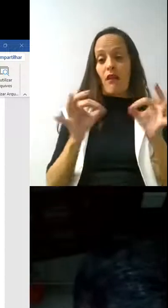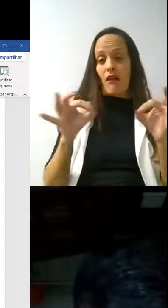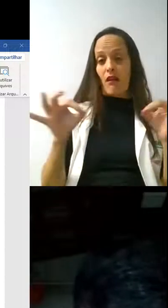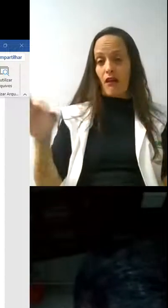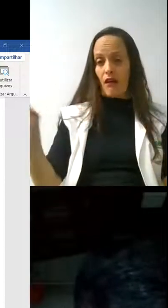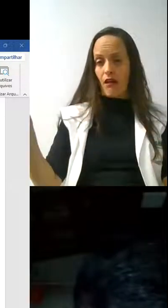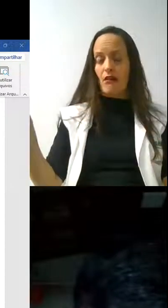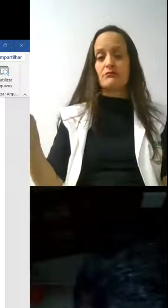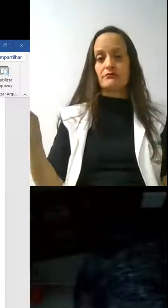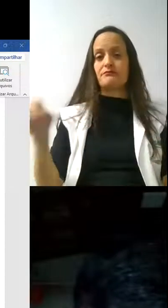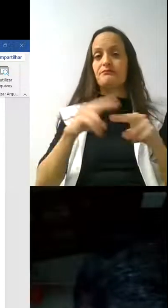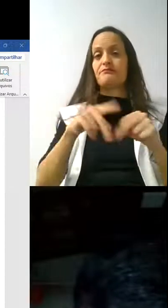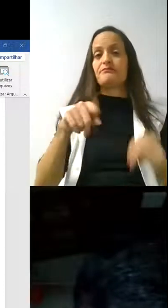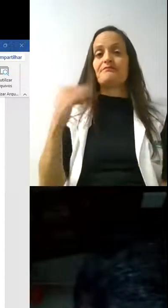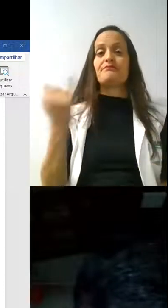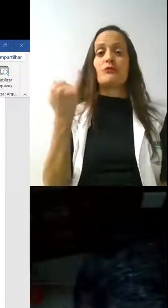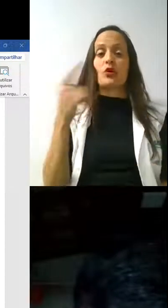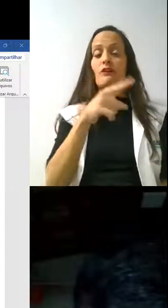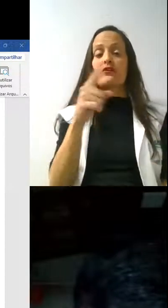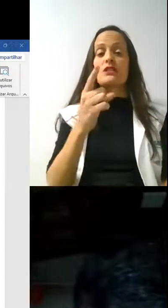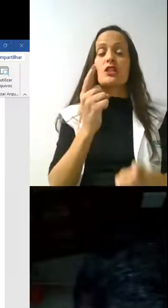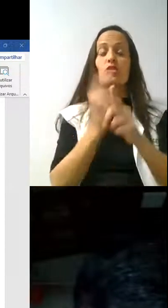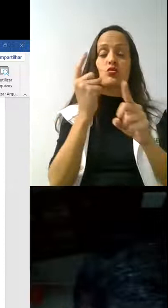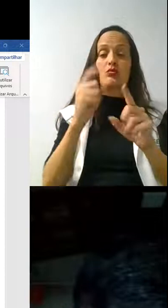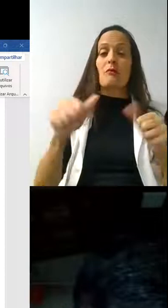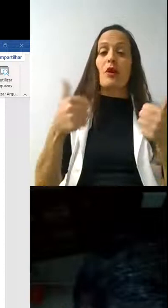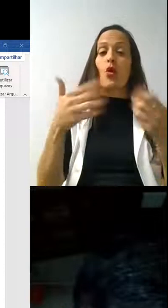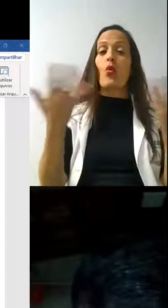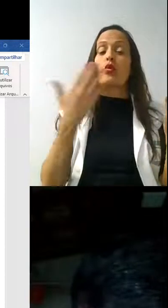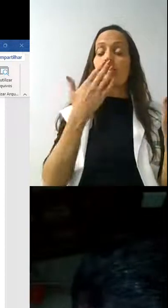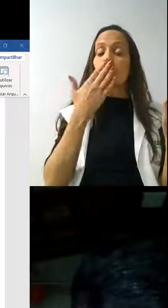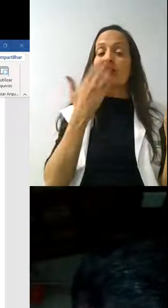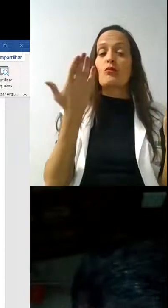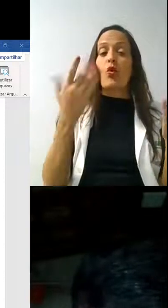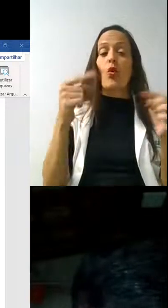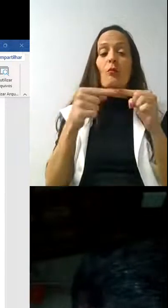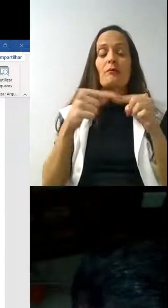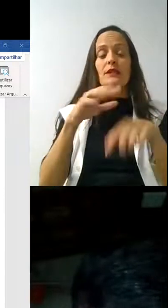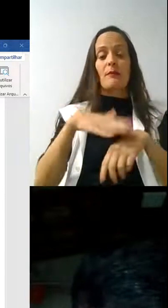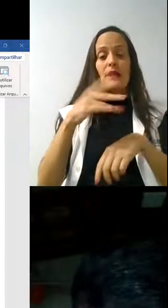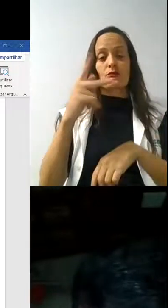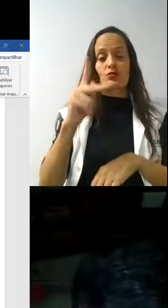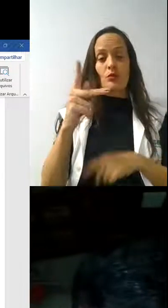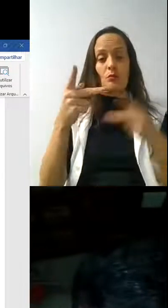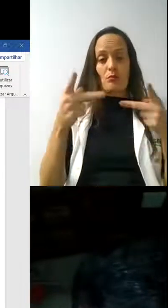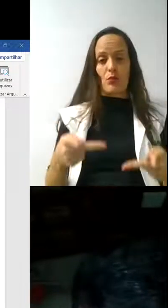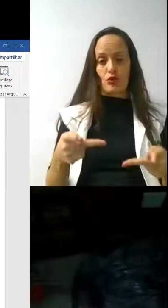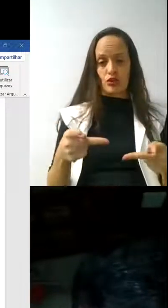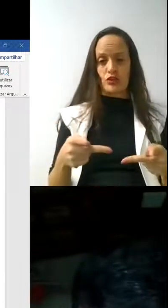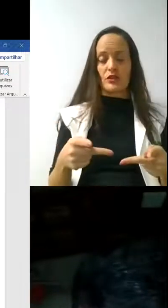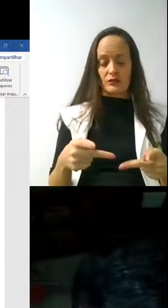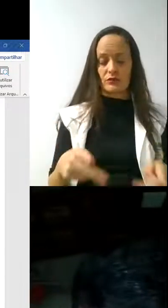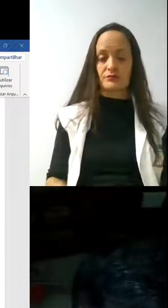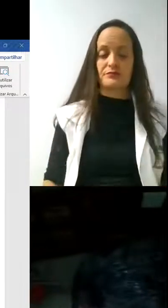você descobrir qual que é a melhor escala que se adequa ao projeto, certo? E aqui, da mesma forma,